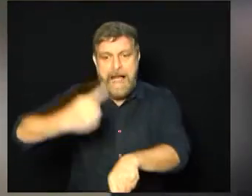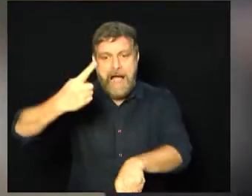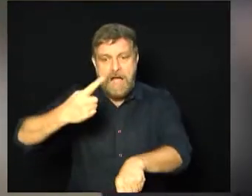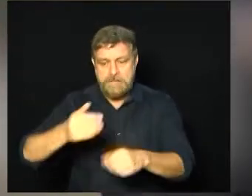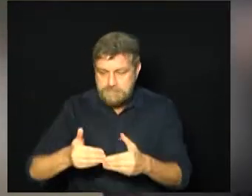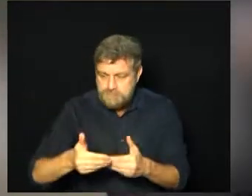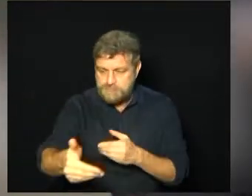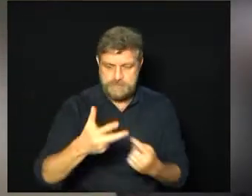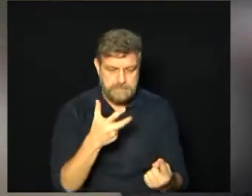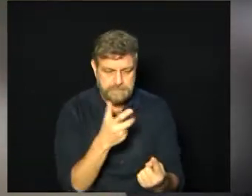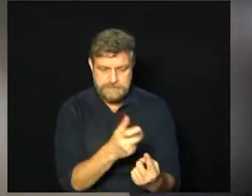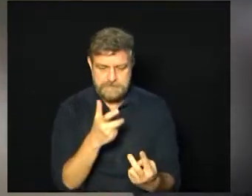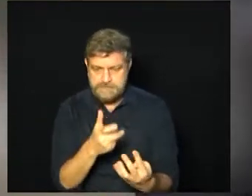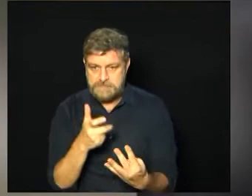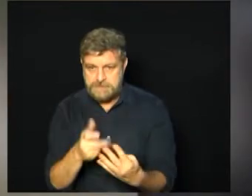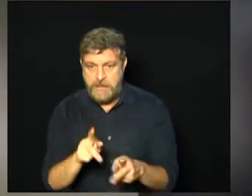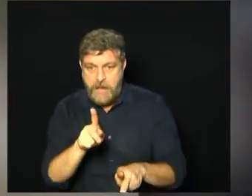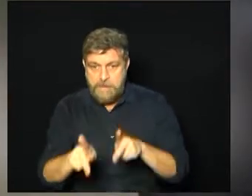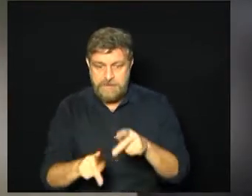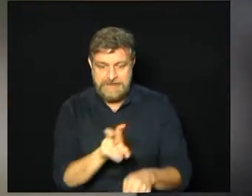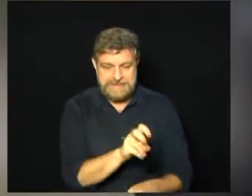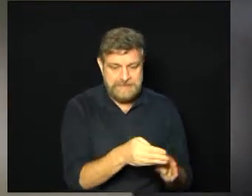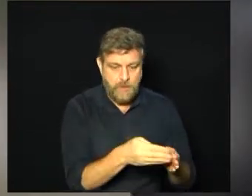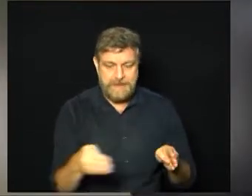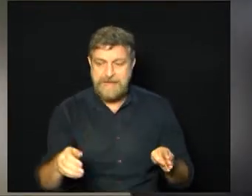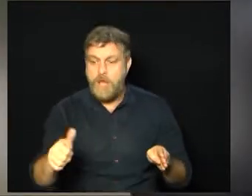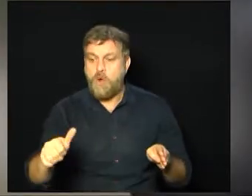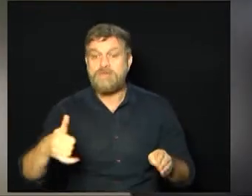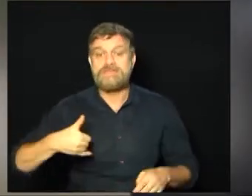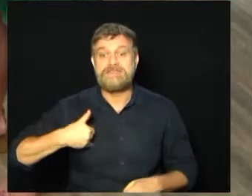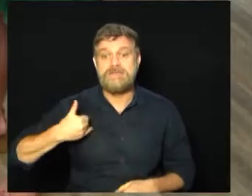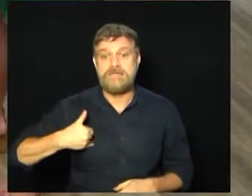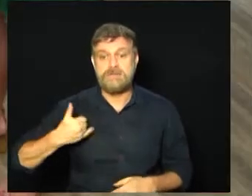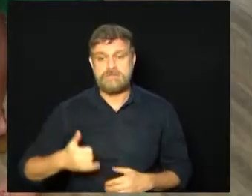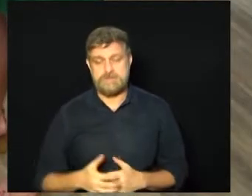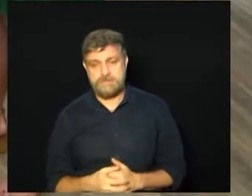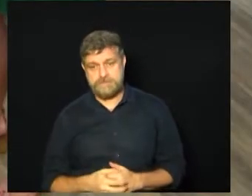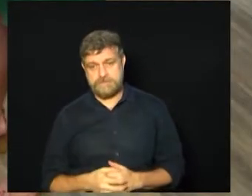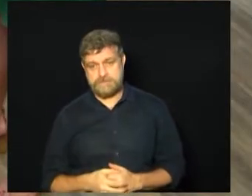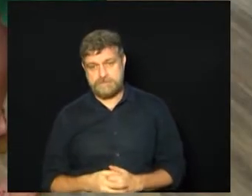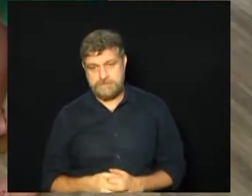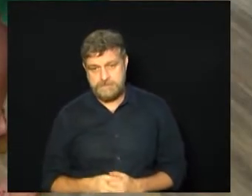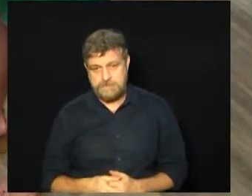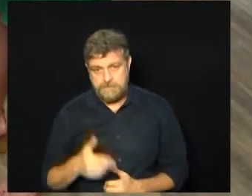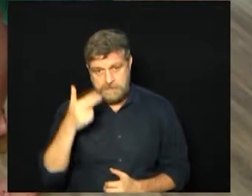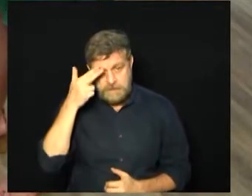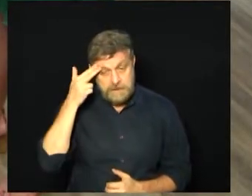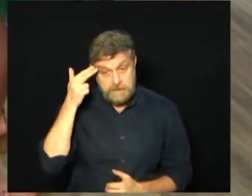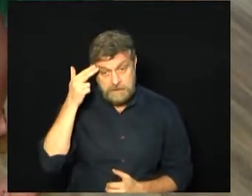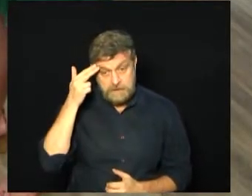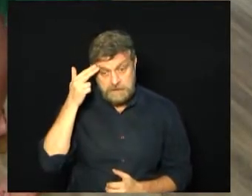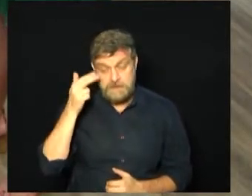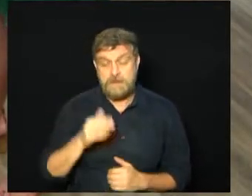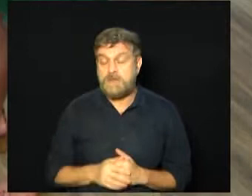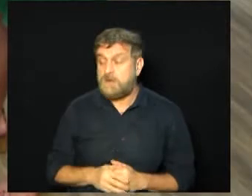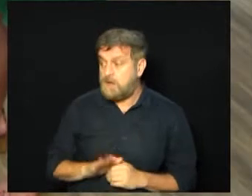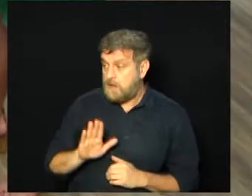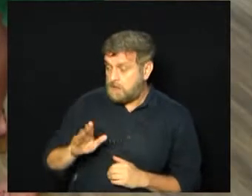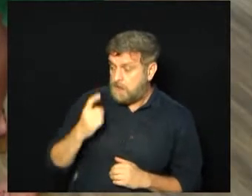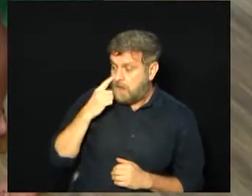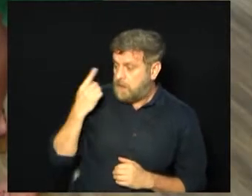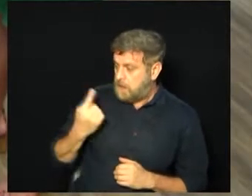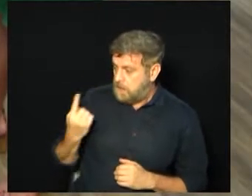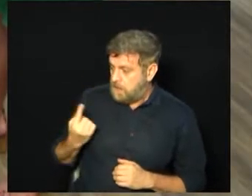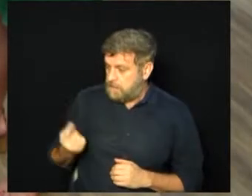a vacinação dessa população de 5 a 11 anos. E Mirna Abreu, ainda na coletiva do governo